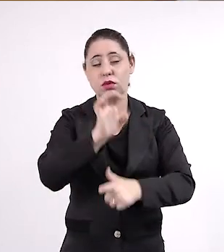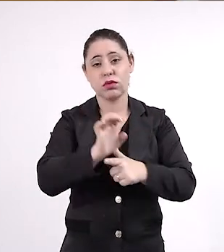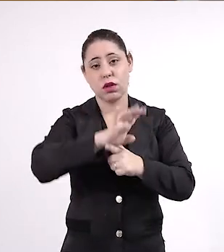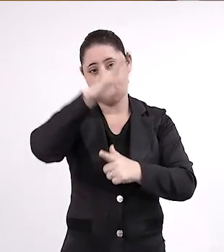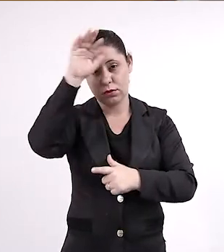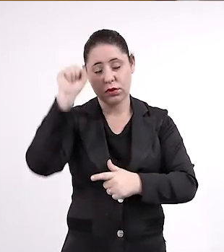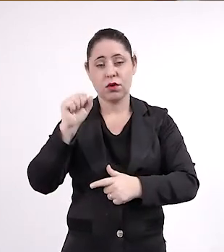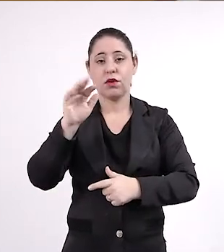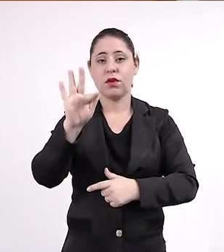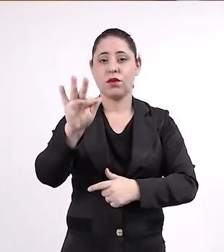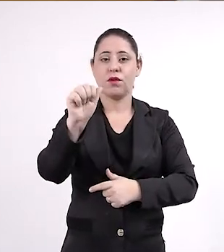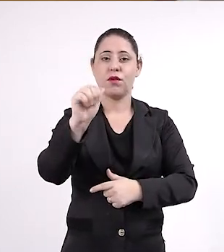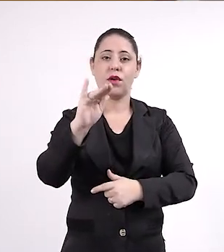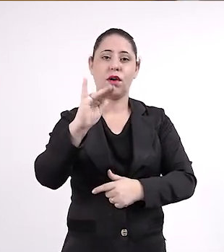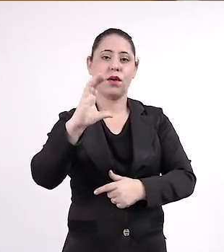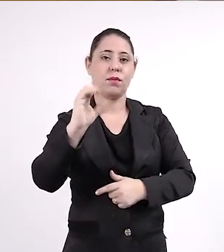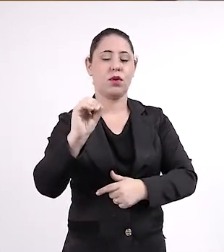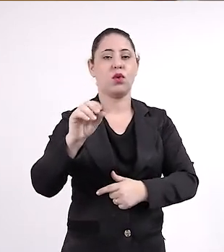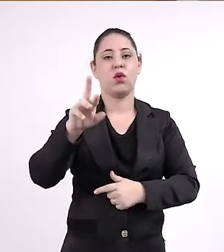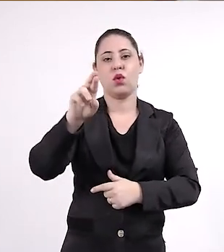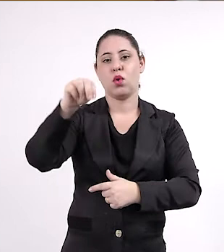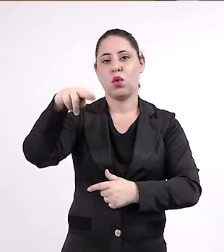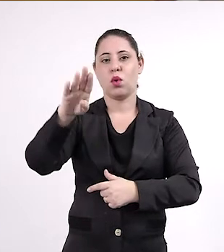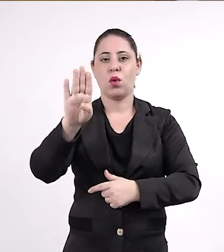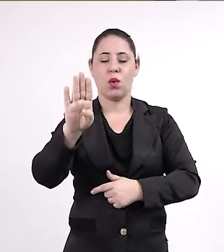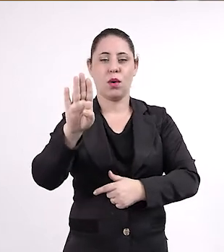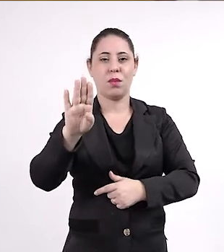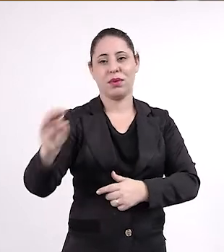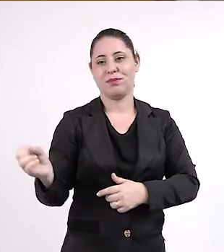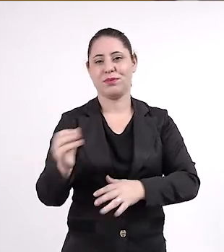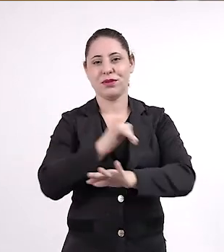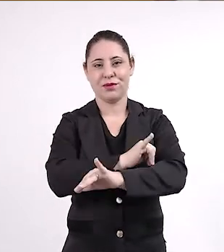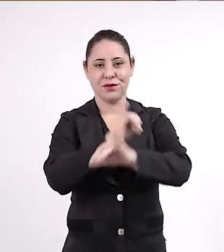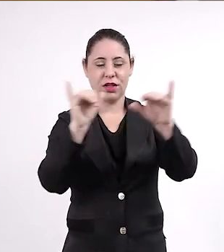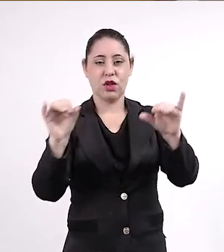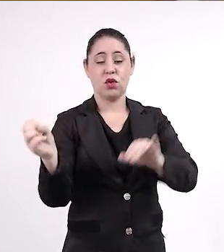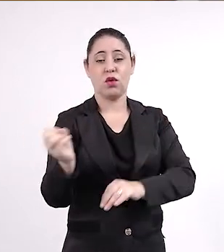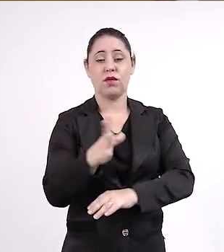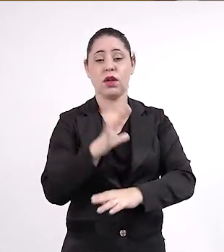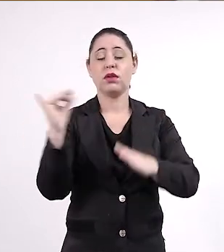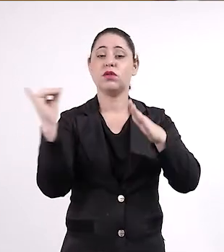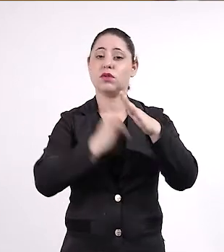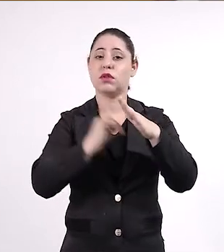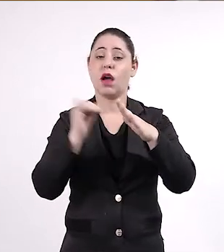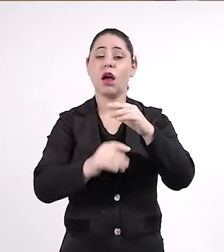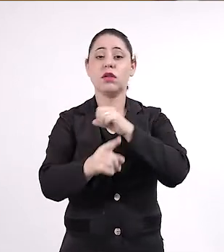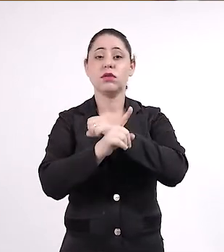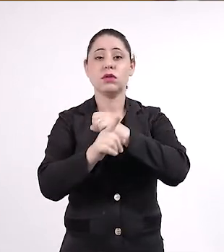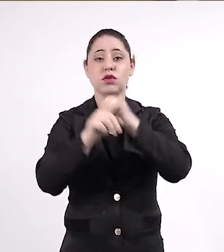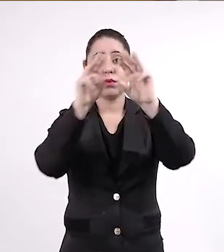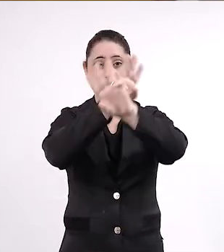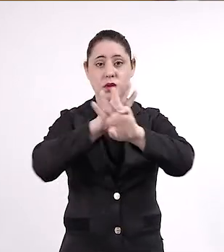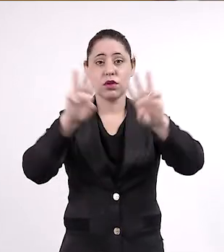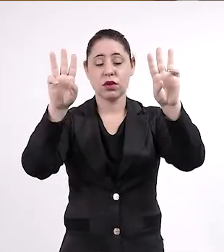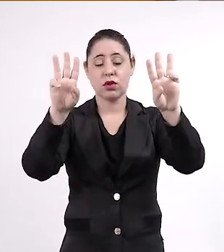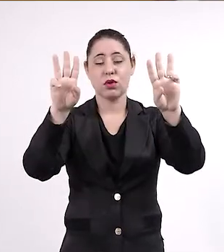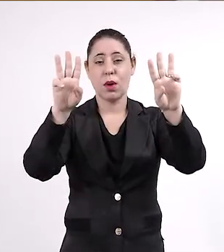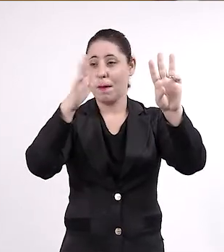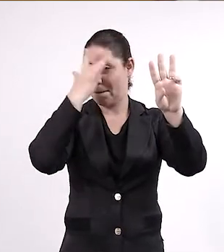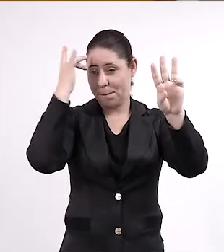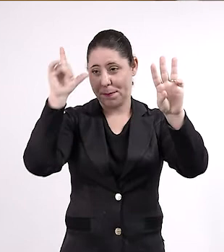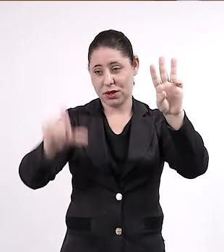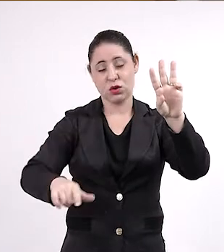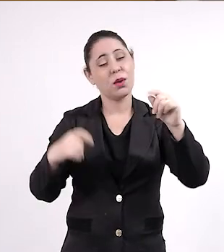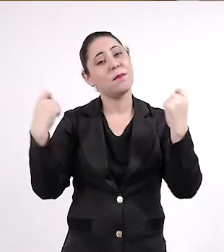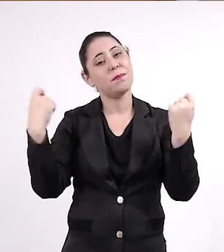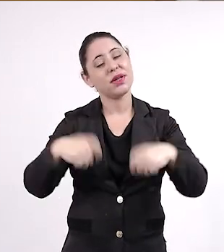Geral de Mato Grosso do Sul, Dr. Fábio Rombi, para anunciar aqui uma novidade trazida pela instituição, que é o atendimento virtual aos